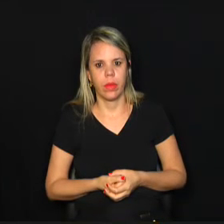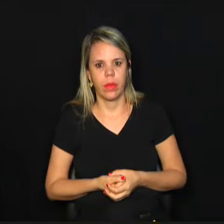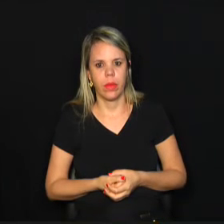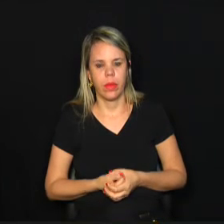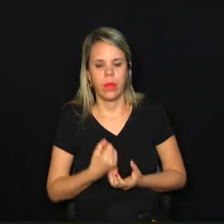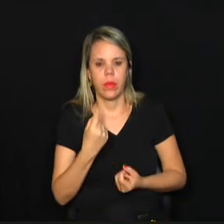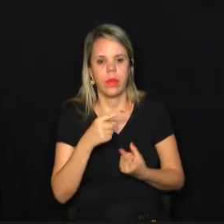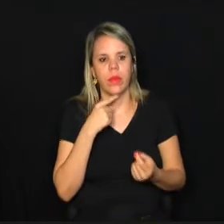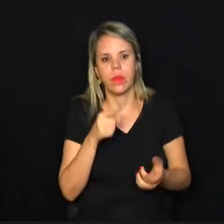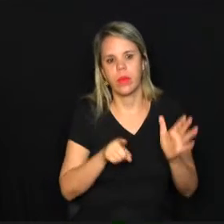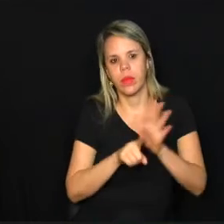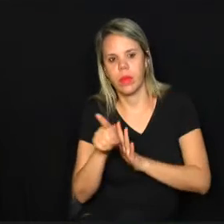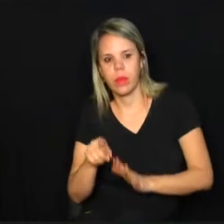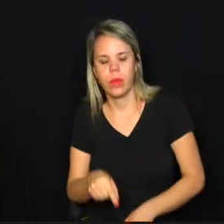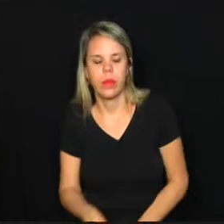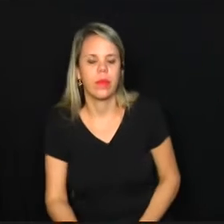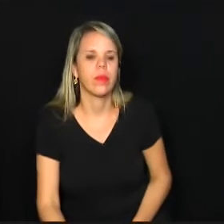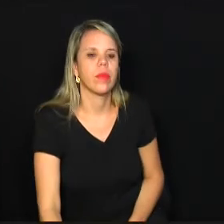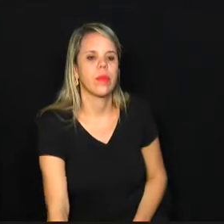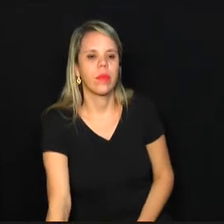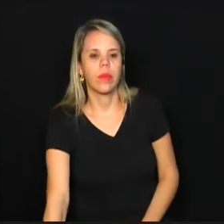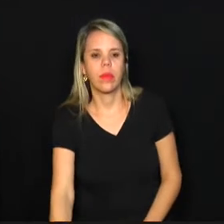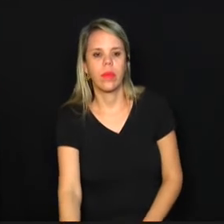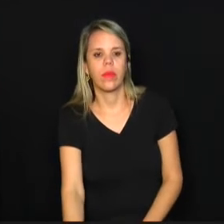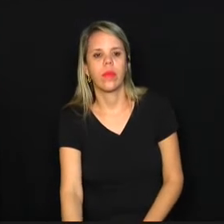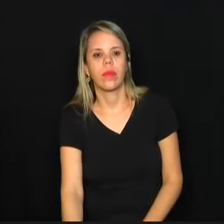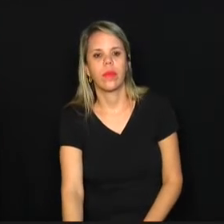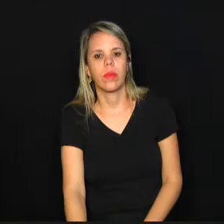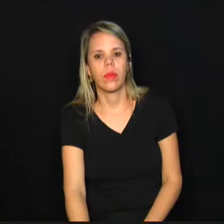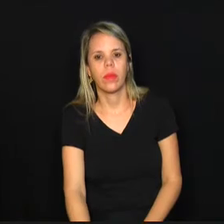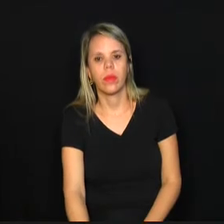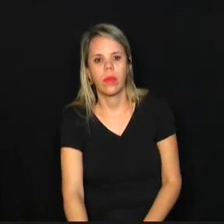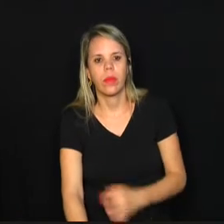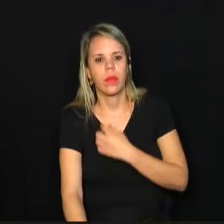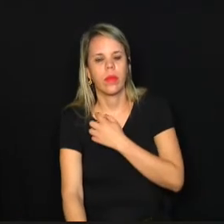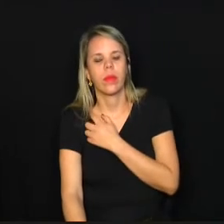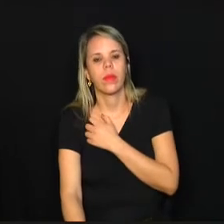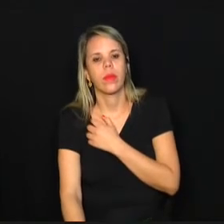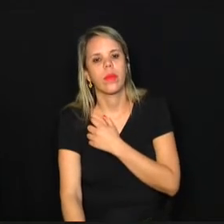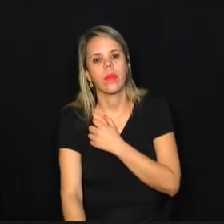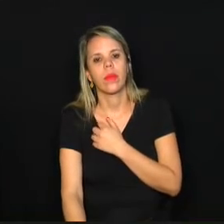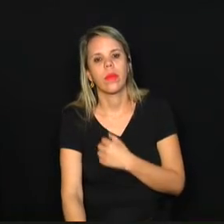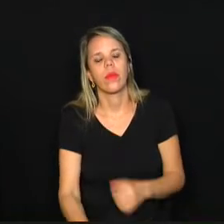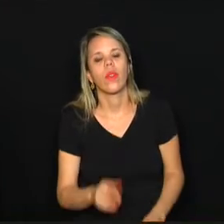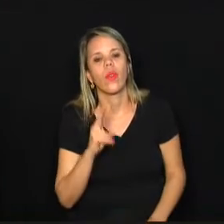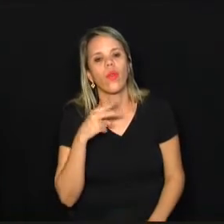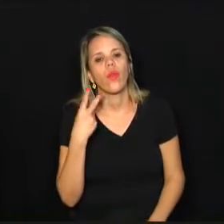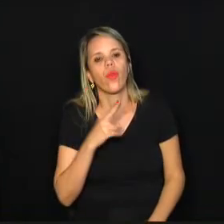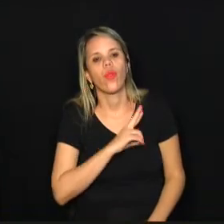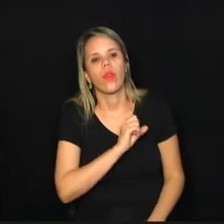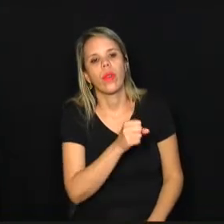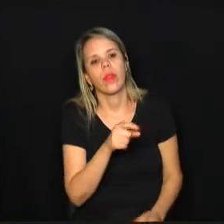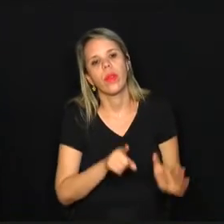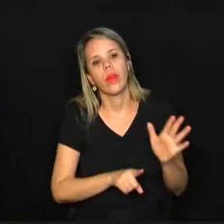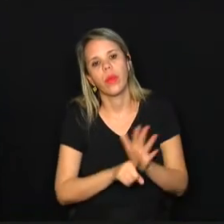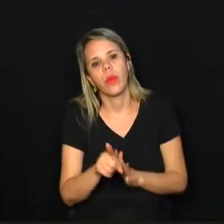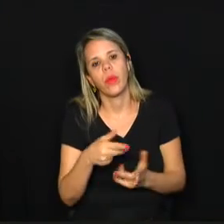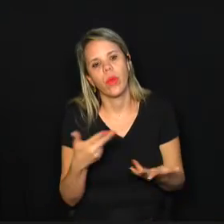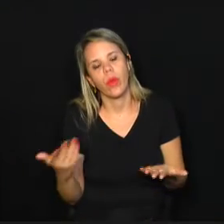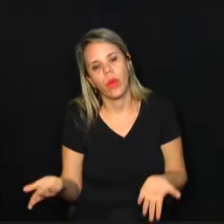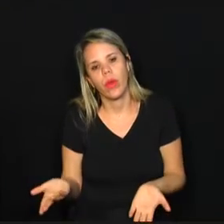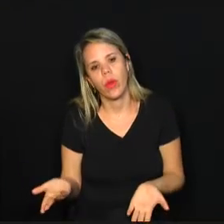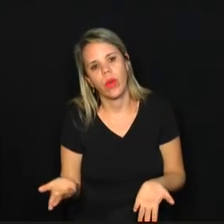alguma pergunta? Cargos? Não lembro se o vereador Rossini perguntou mais alguma coisa aqui que